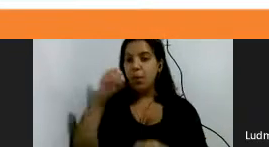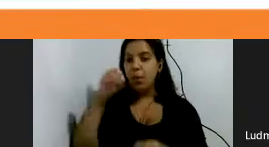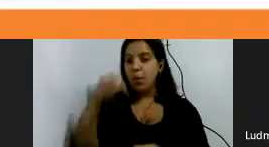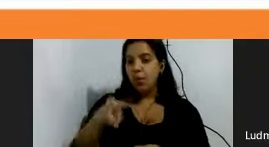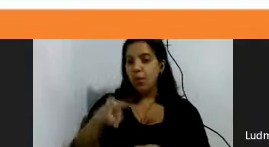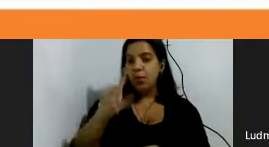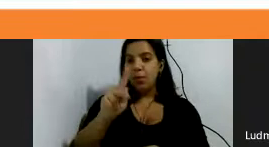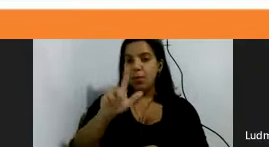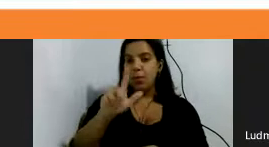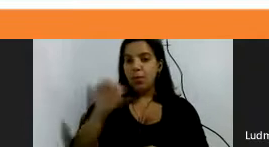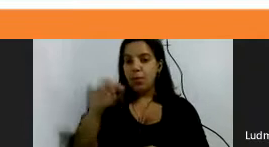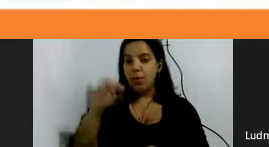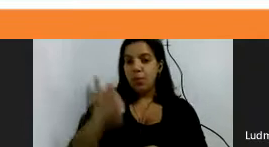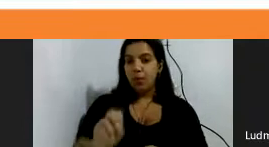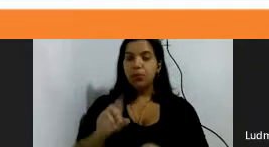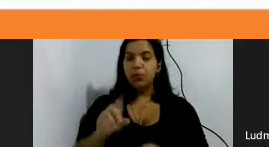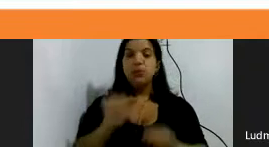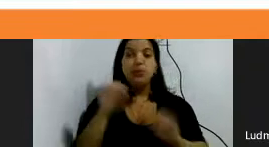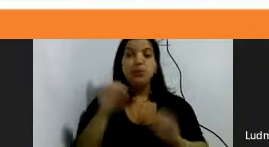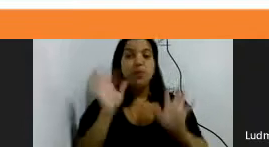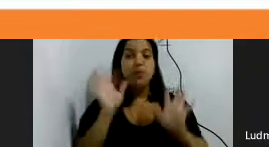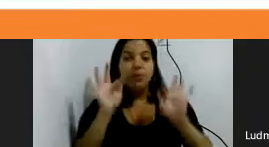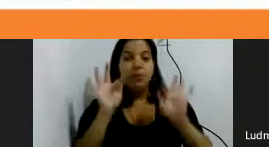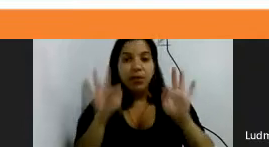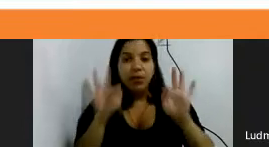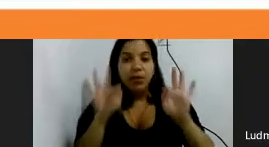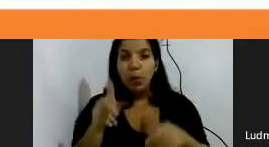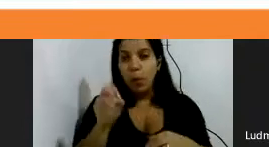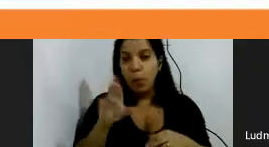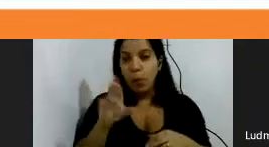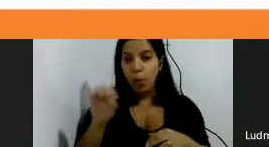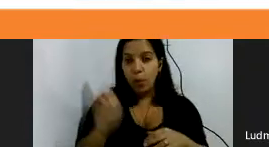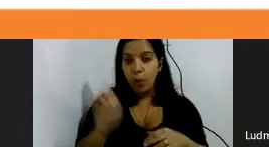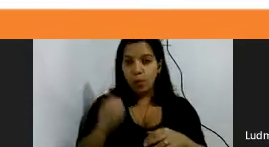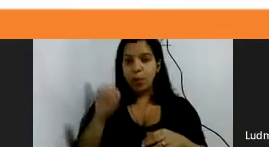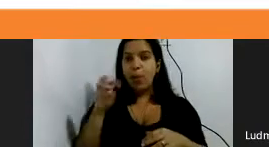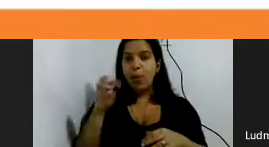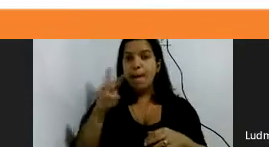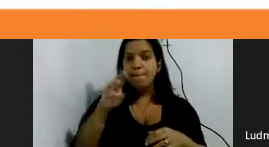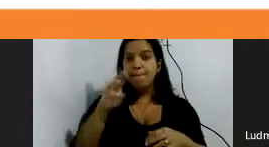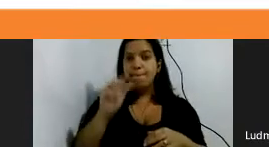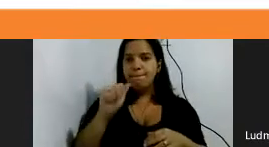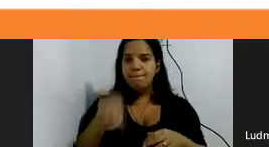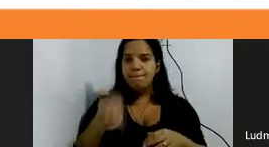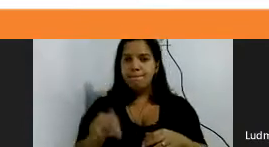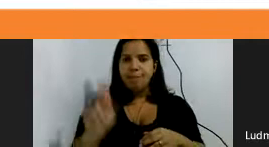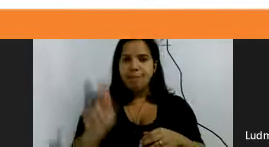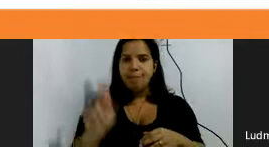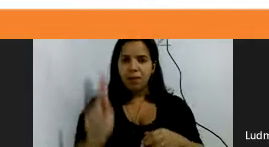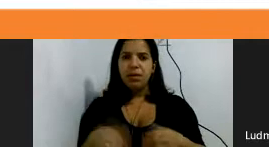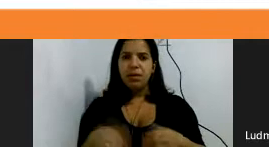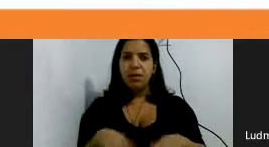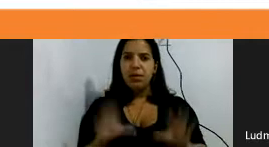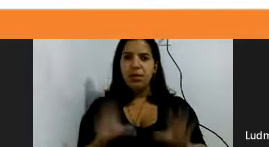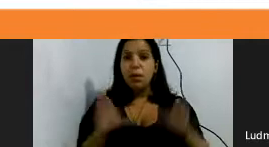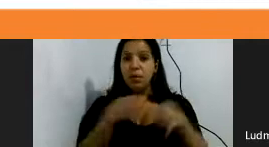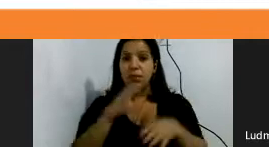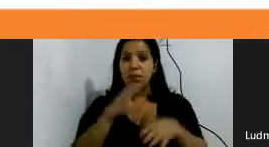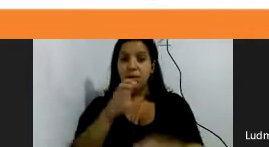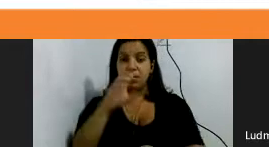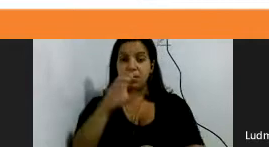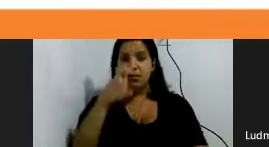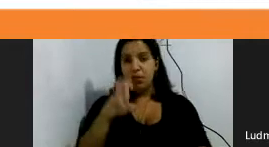fim, a formação do poro MAC, que é o complexo C5-C9. Com isso, ele tem o